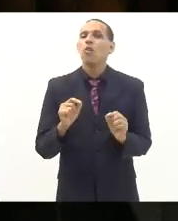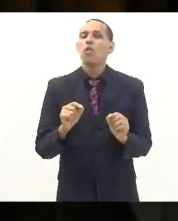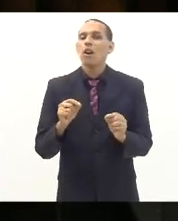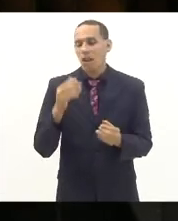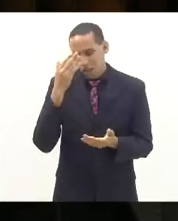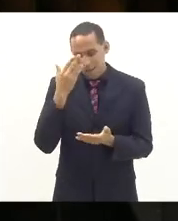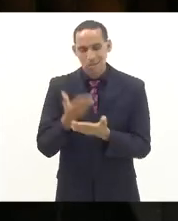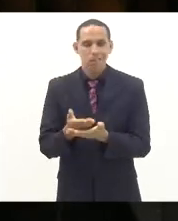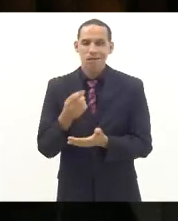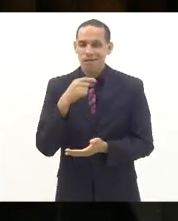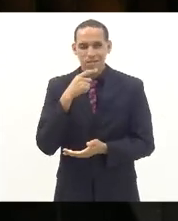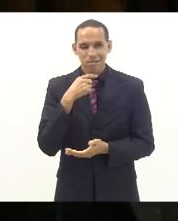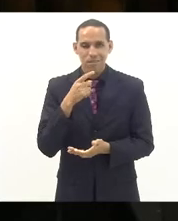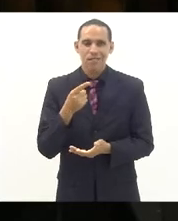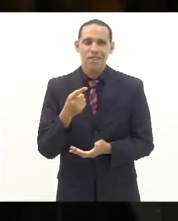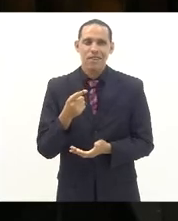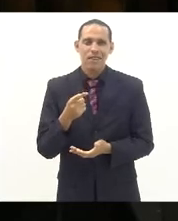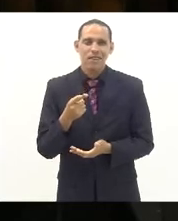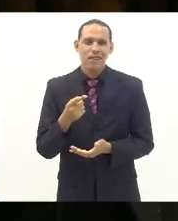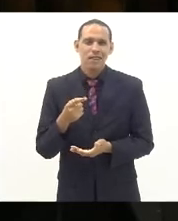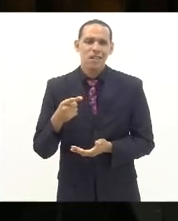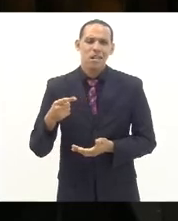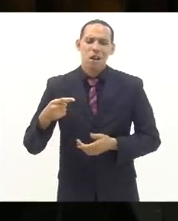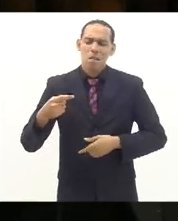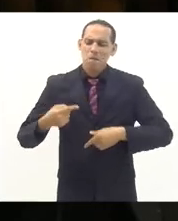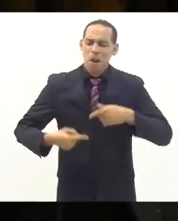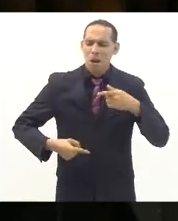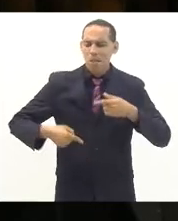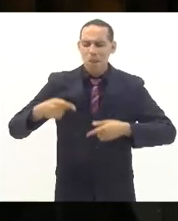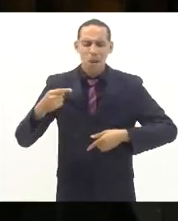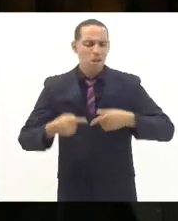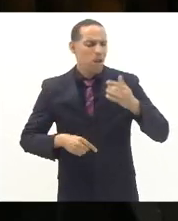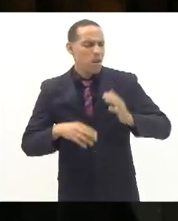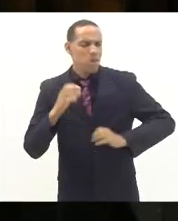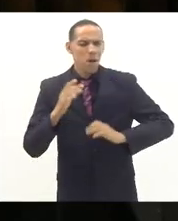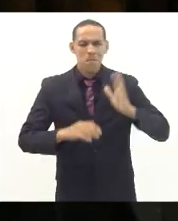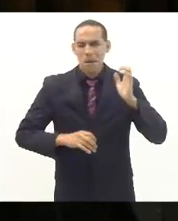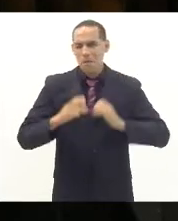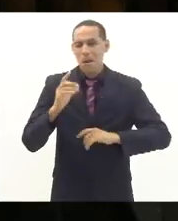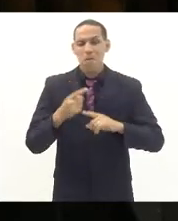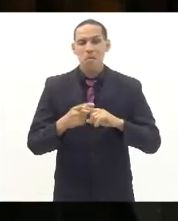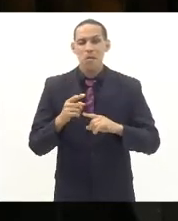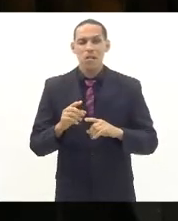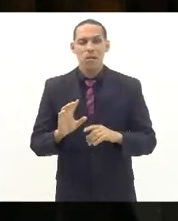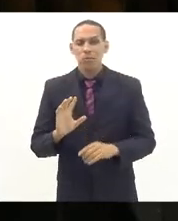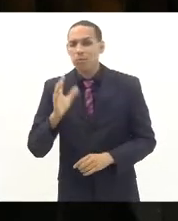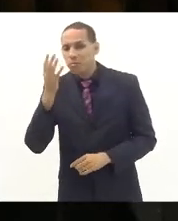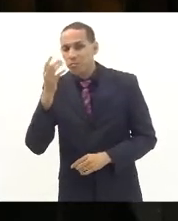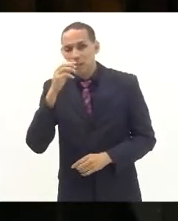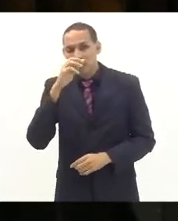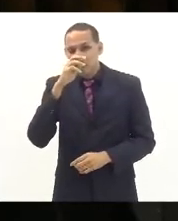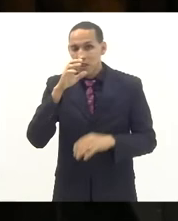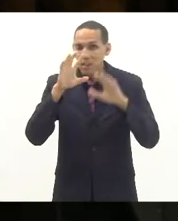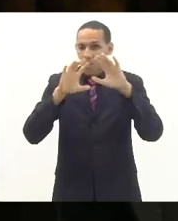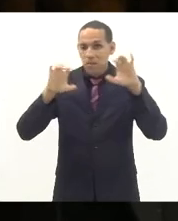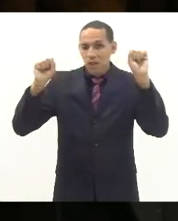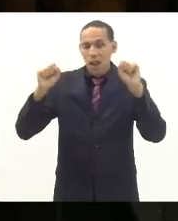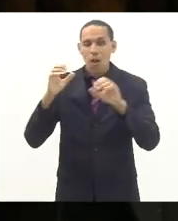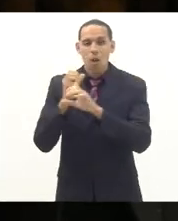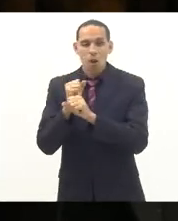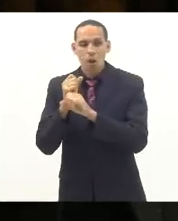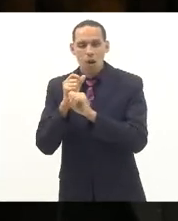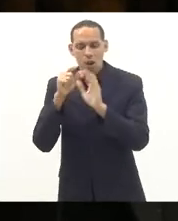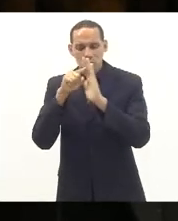confiabilidade isso gerou uma polêmica imensa porque um belo dia o Tribunal de Contas fez uma